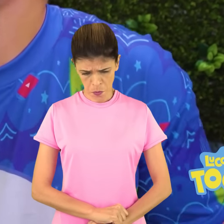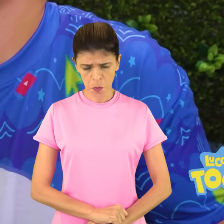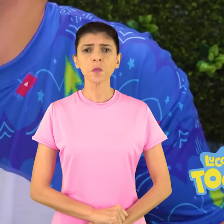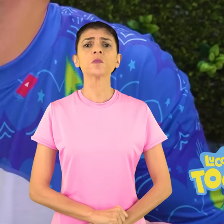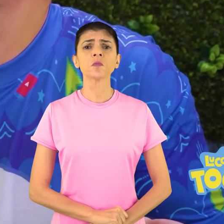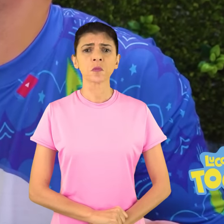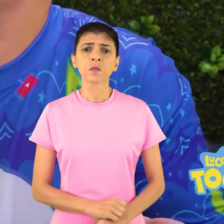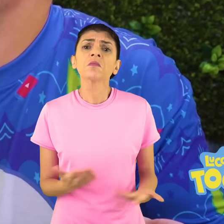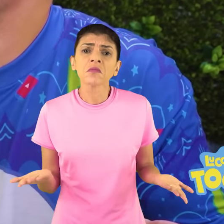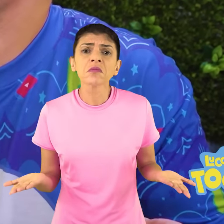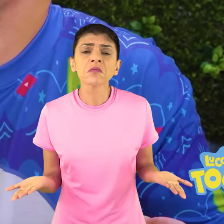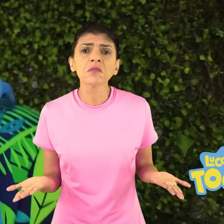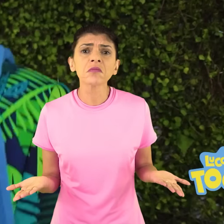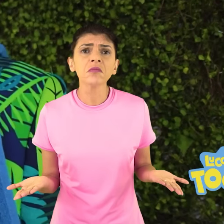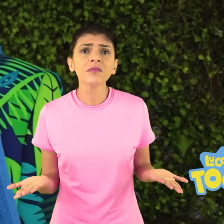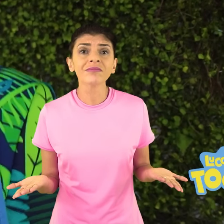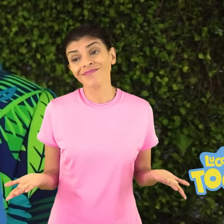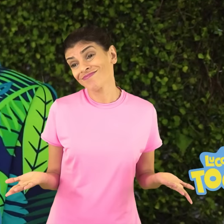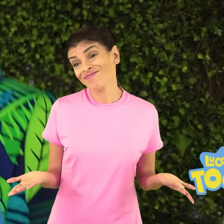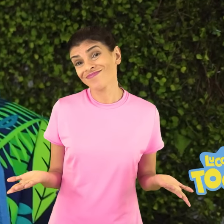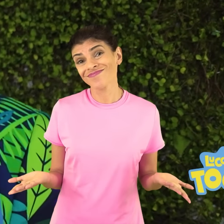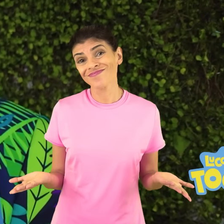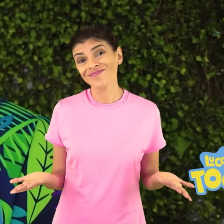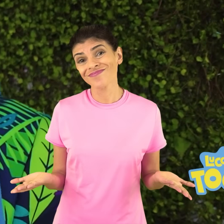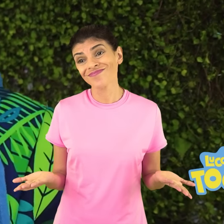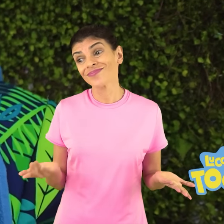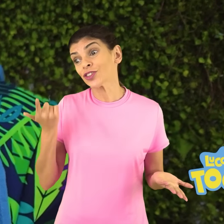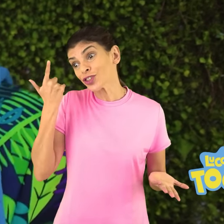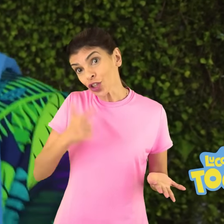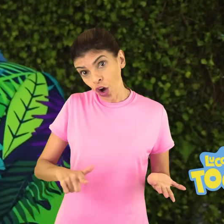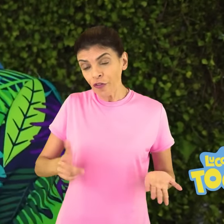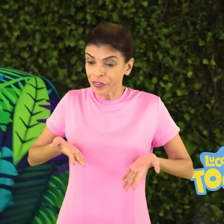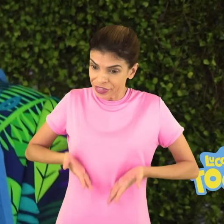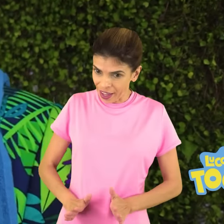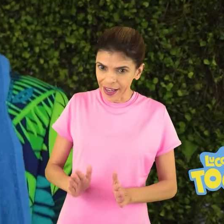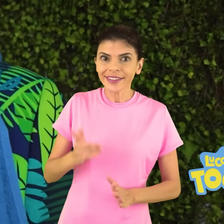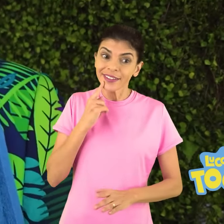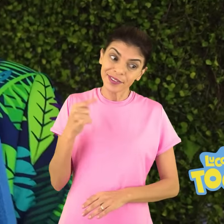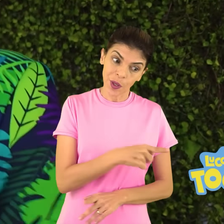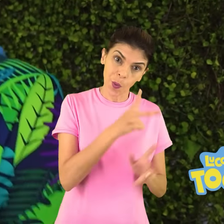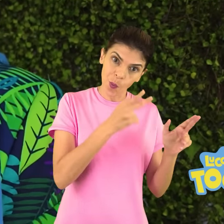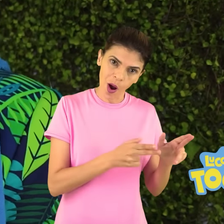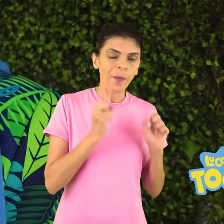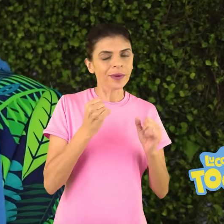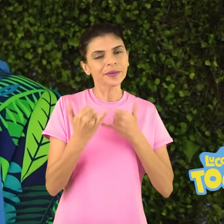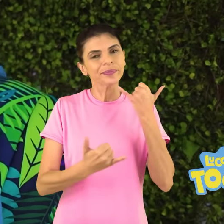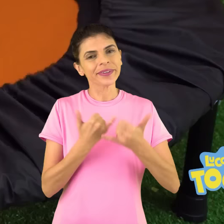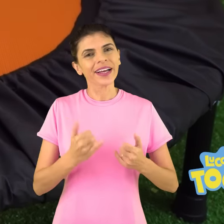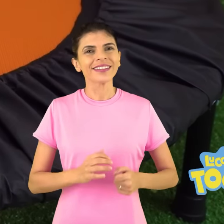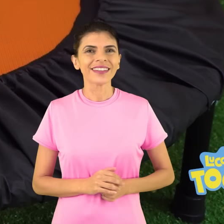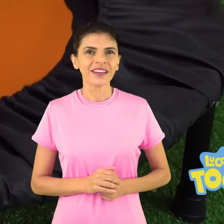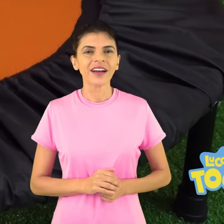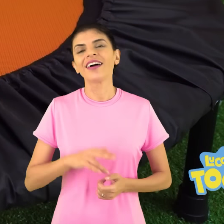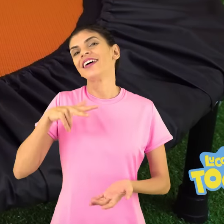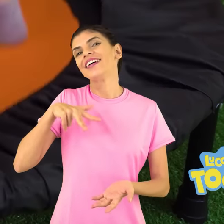E agora Nasce de novo Aí quando você tiver o tamanho dela Você pode brincar